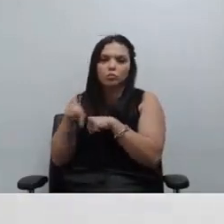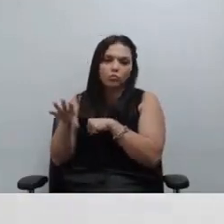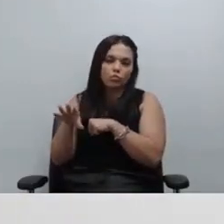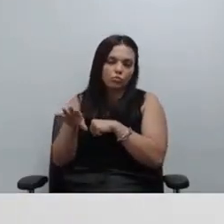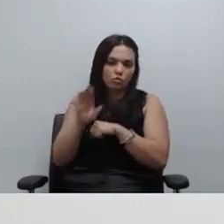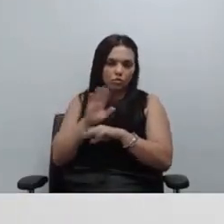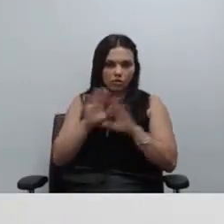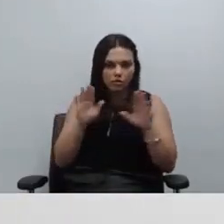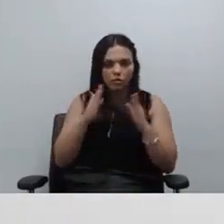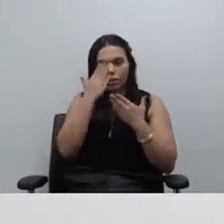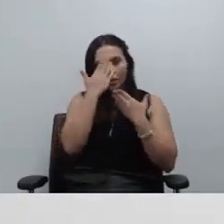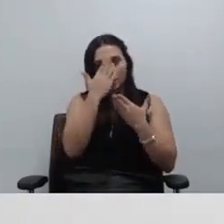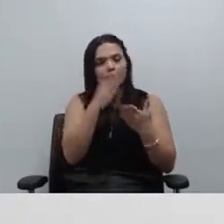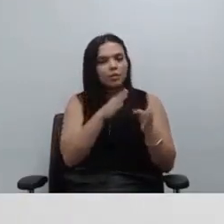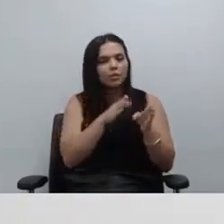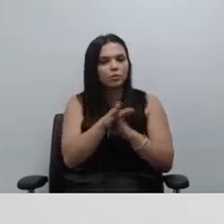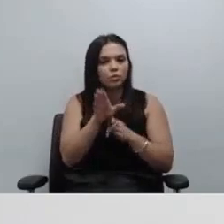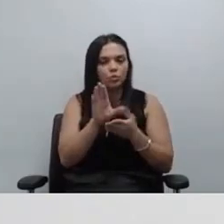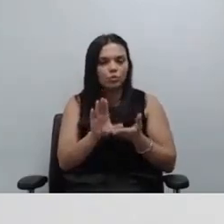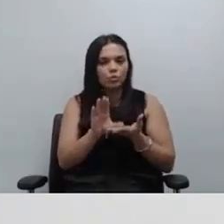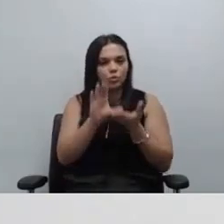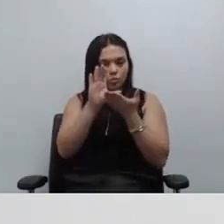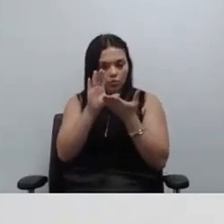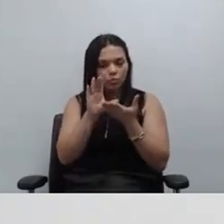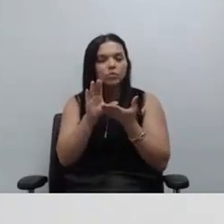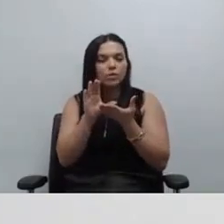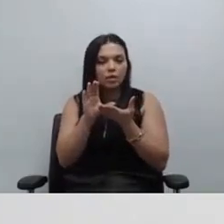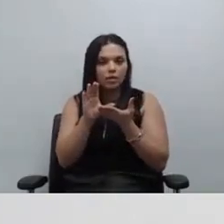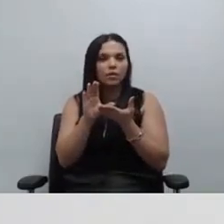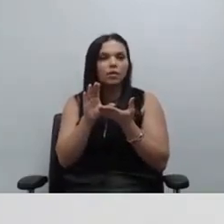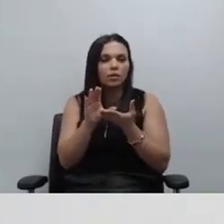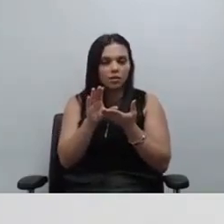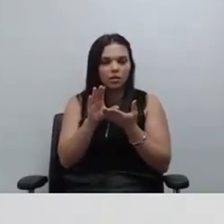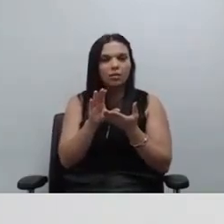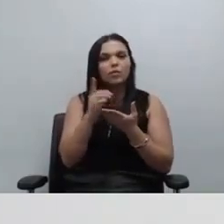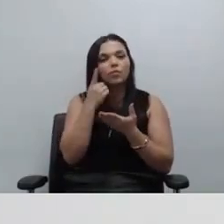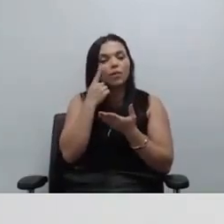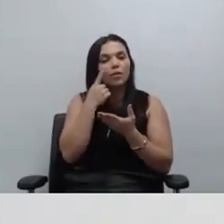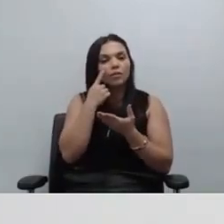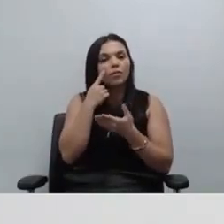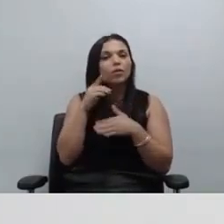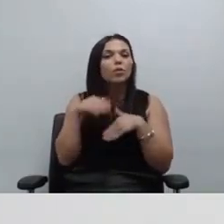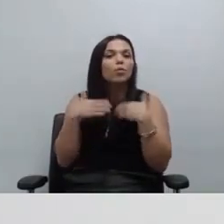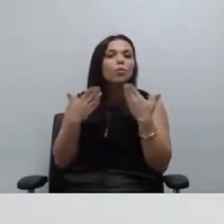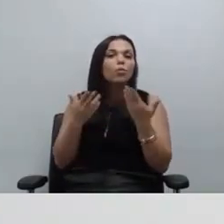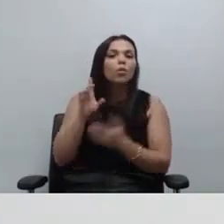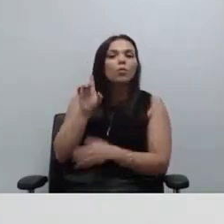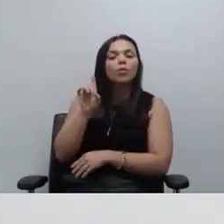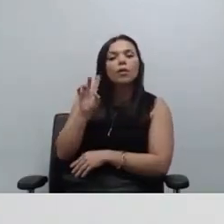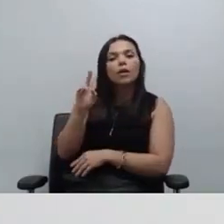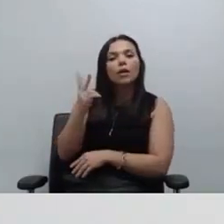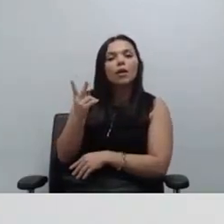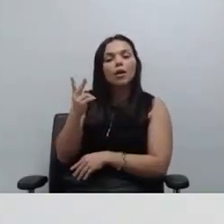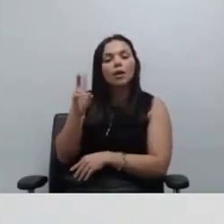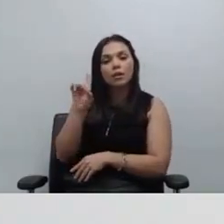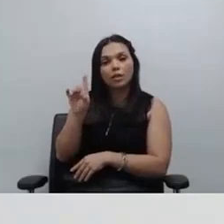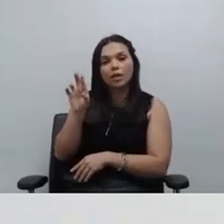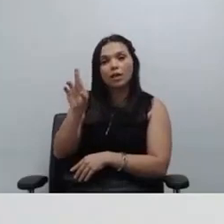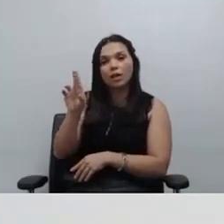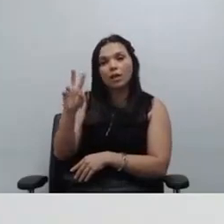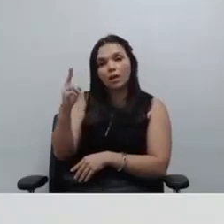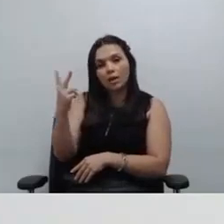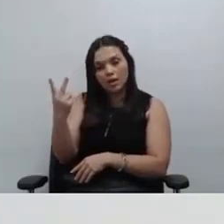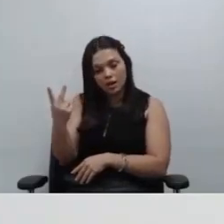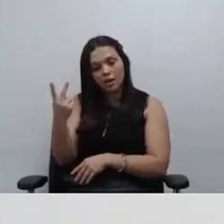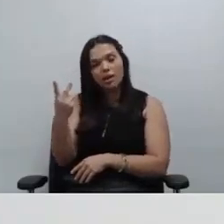Agradeço, conselheiro. Nós faremos uma diligência até para verificar qual é o procedimento que o DRH tem adotado nesse